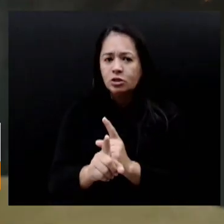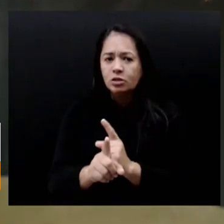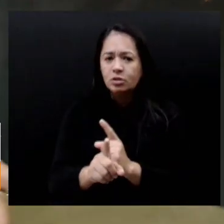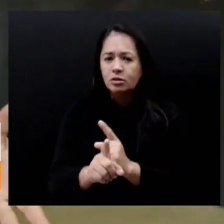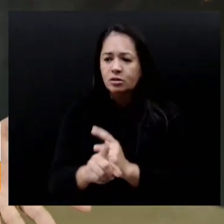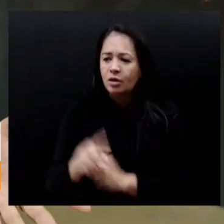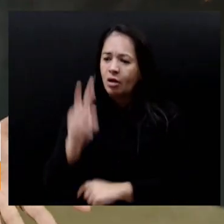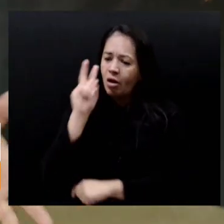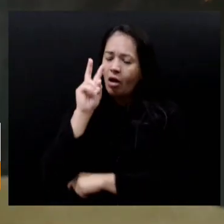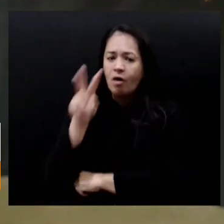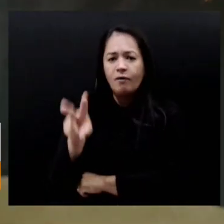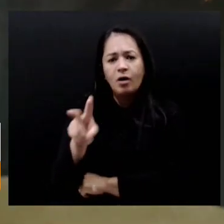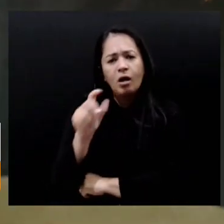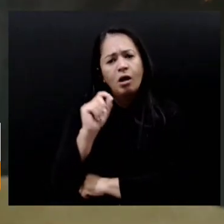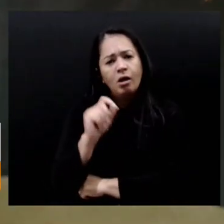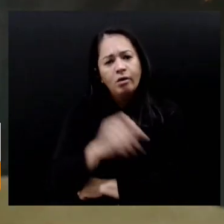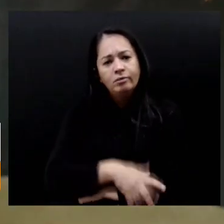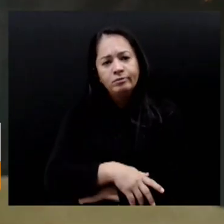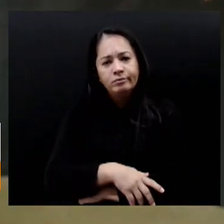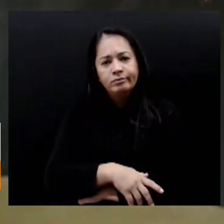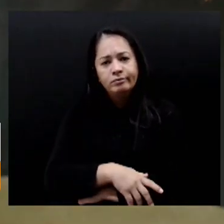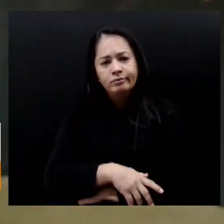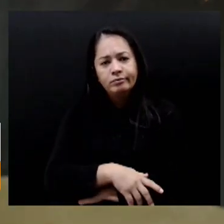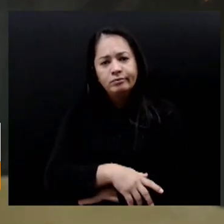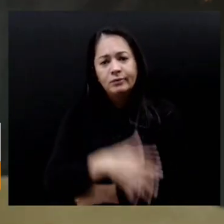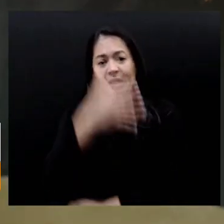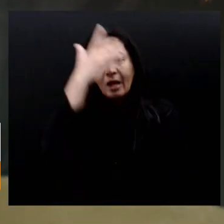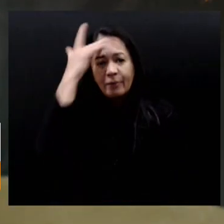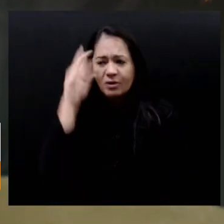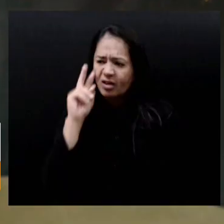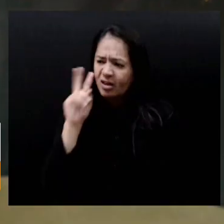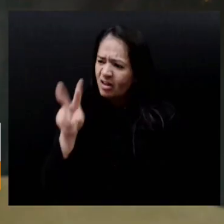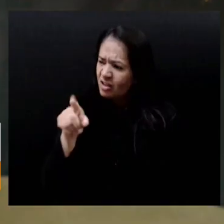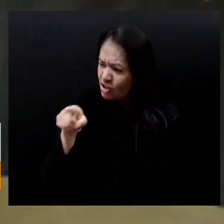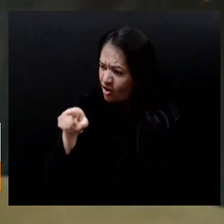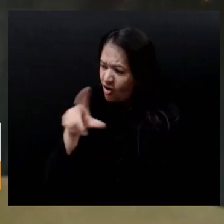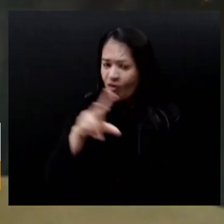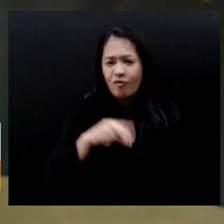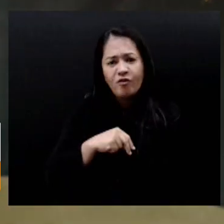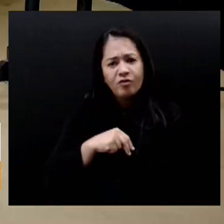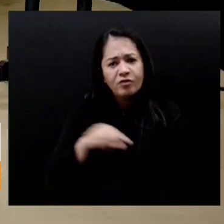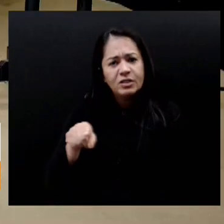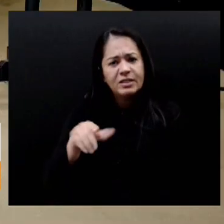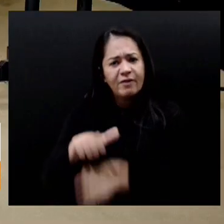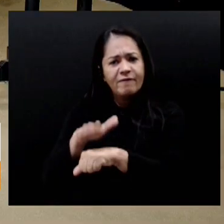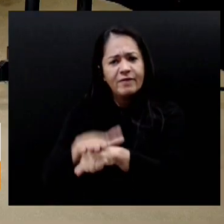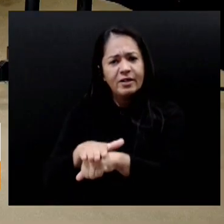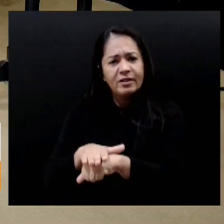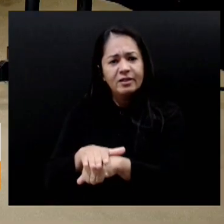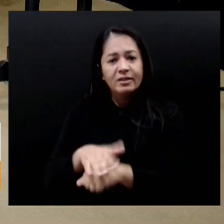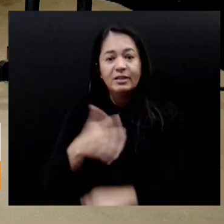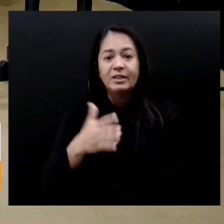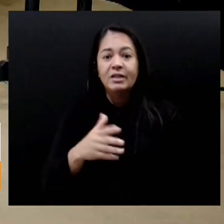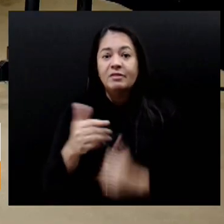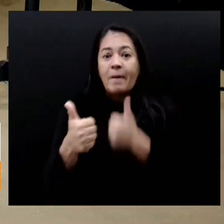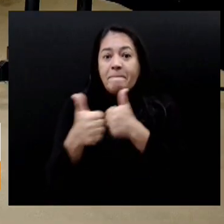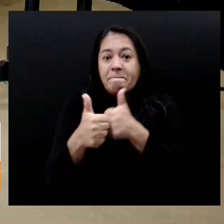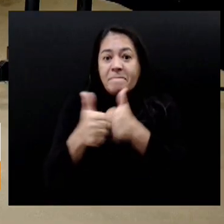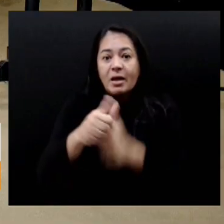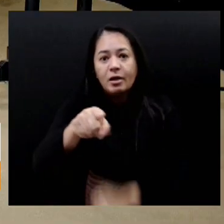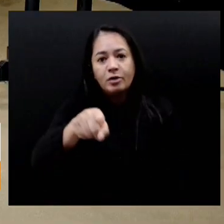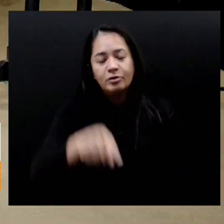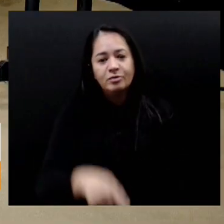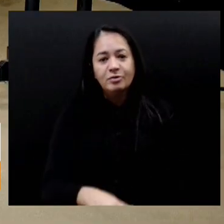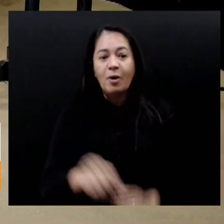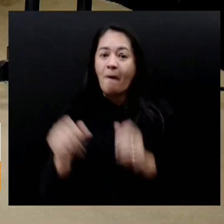quem é uma pessoa que você olha e fala: "Poxa vida, mas você fez tudo isso?". E às vezes até próxima sua, né? Pode ser um parente,